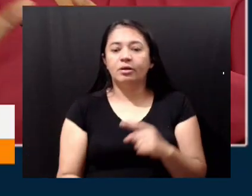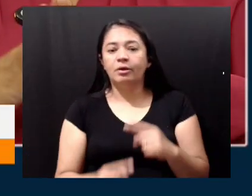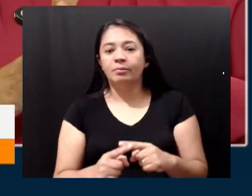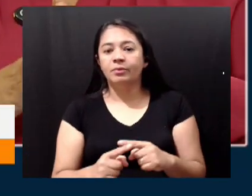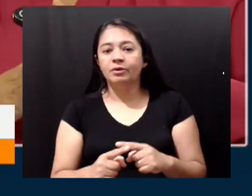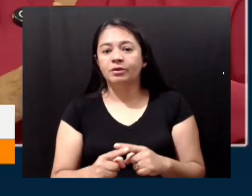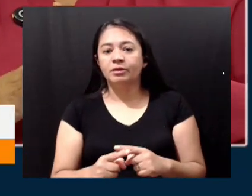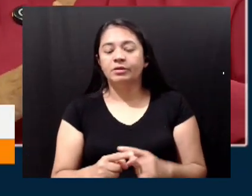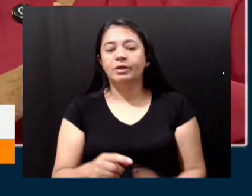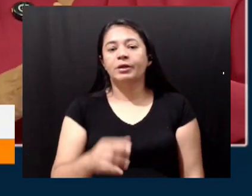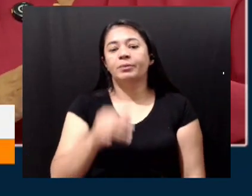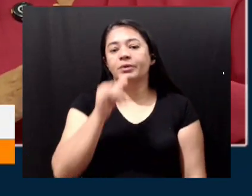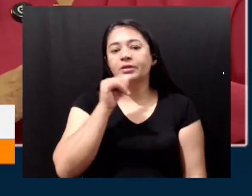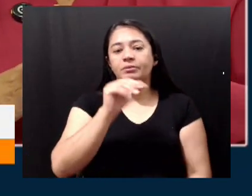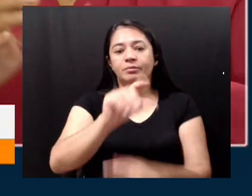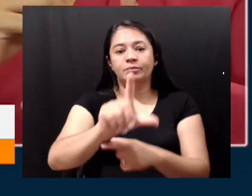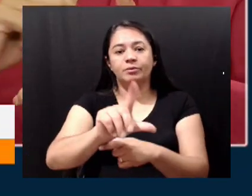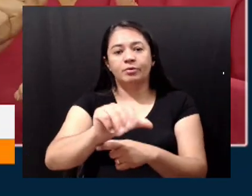Eu vi